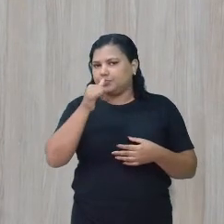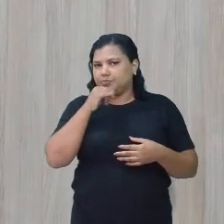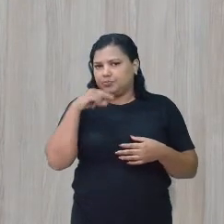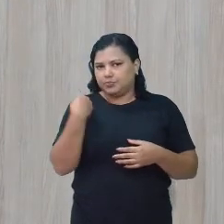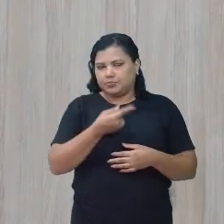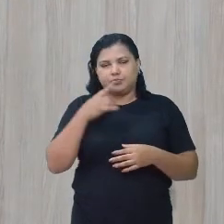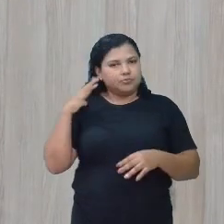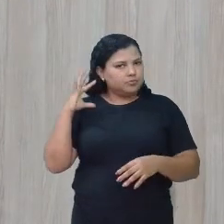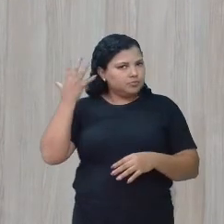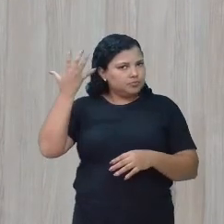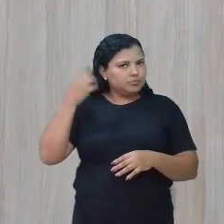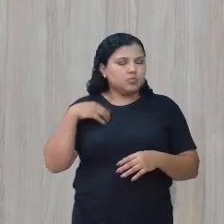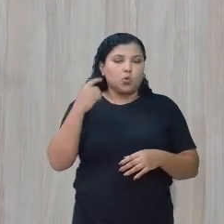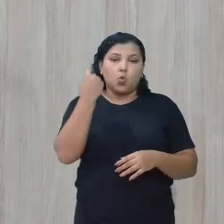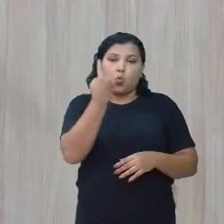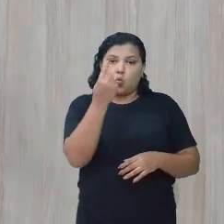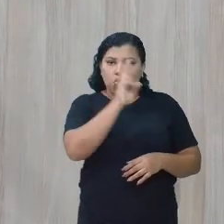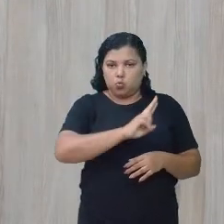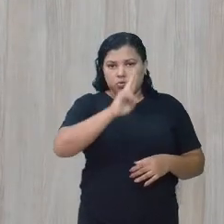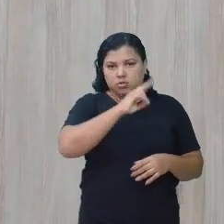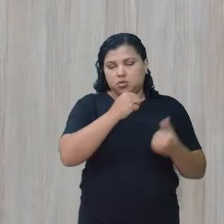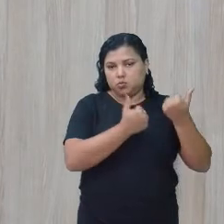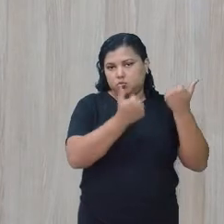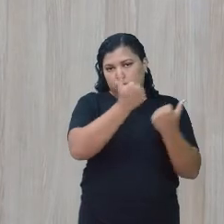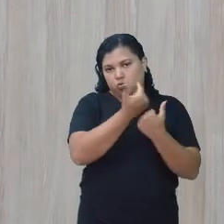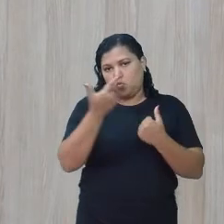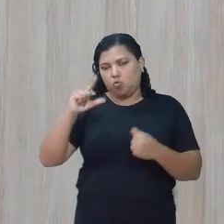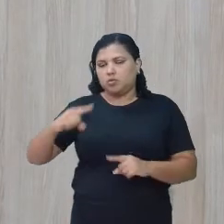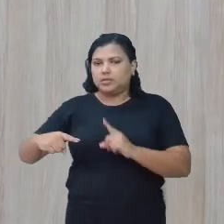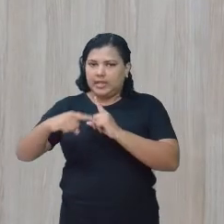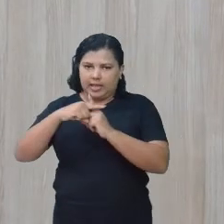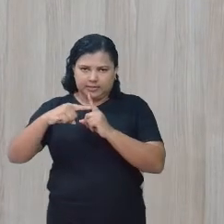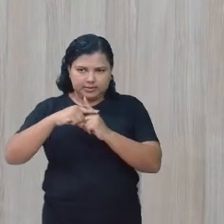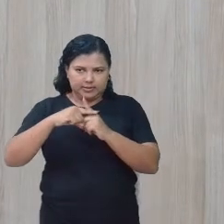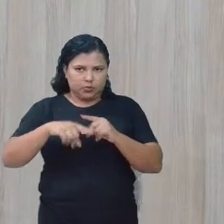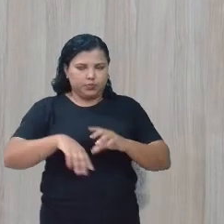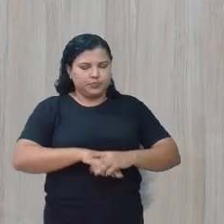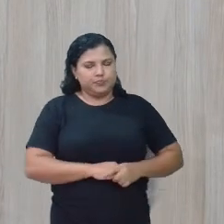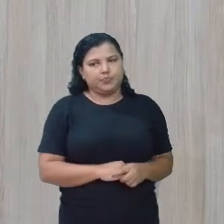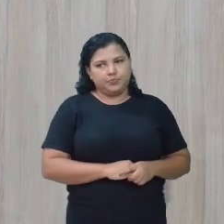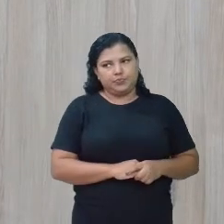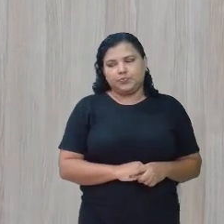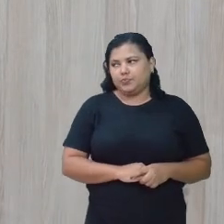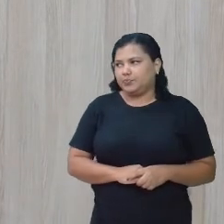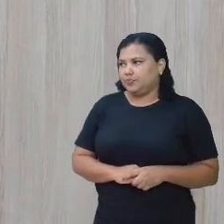aí. Um pelo método da substituição e o outro pelo método da adição.